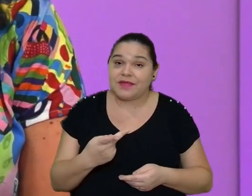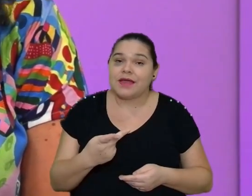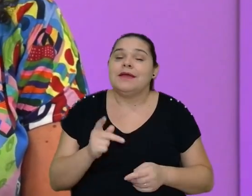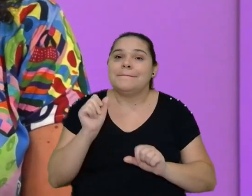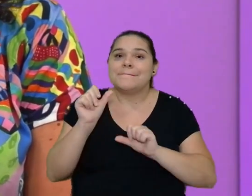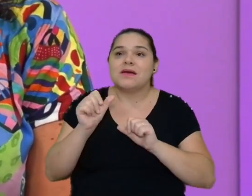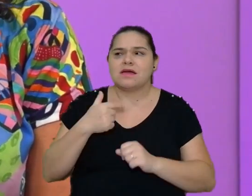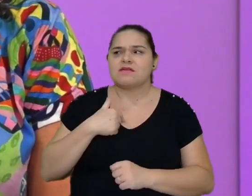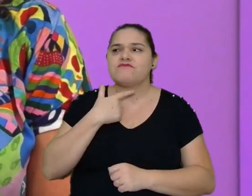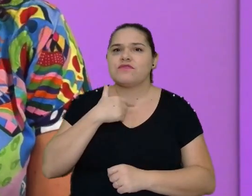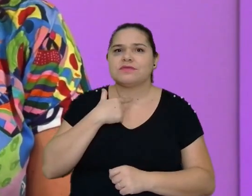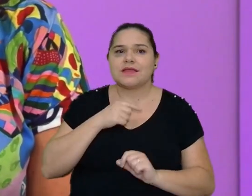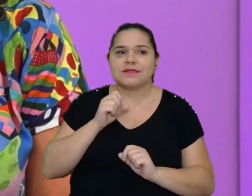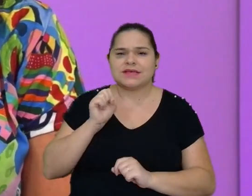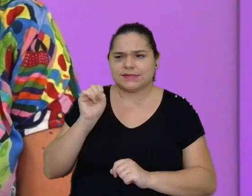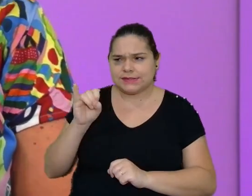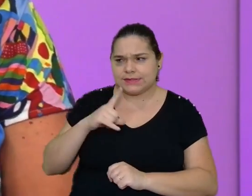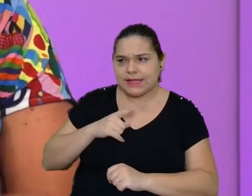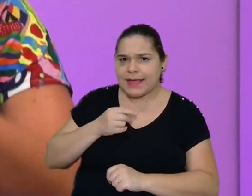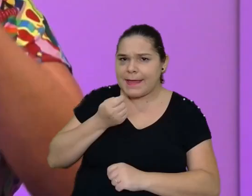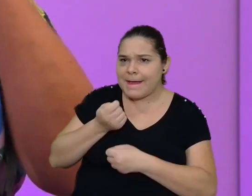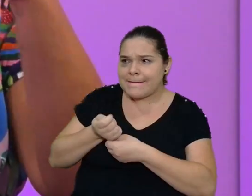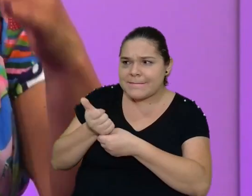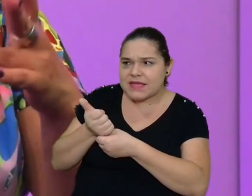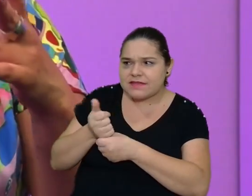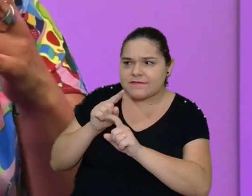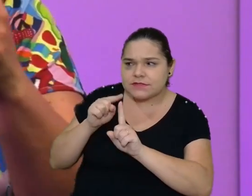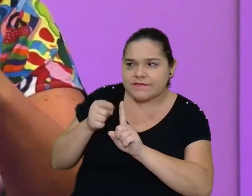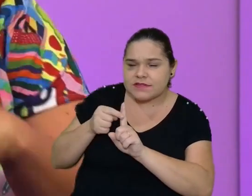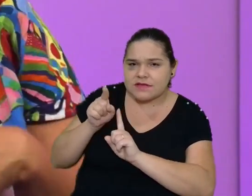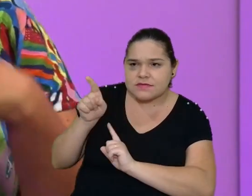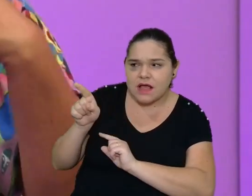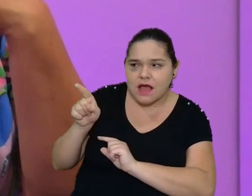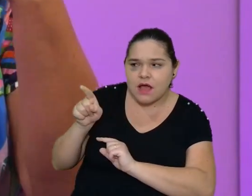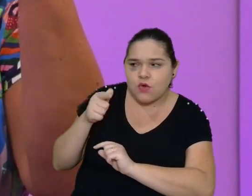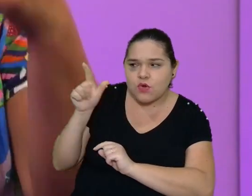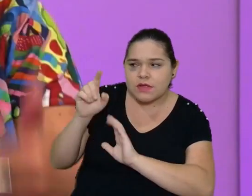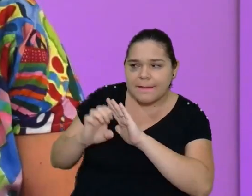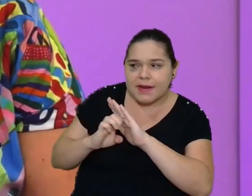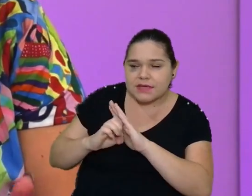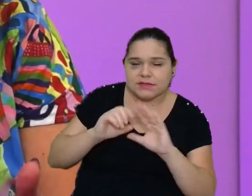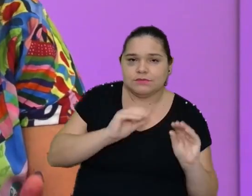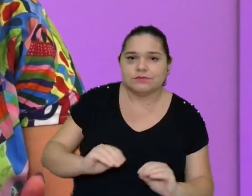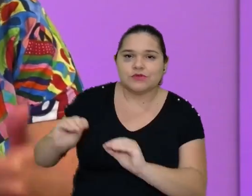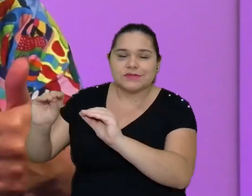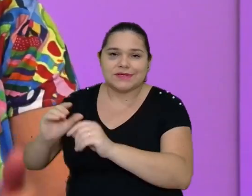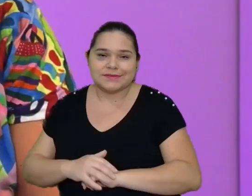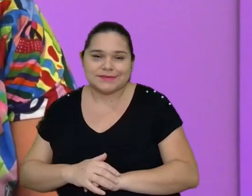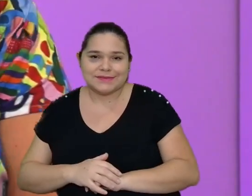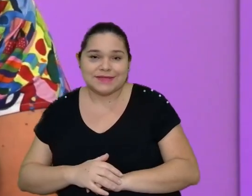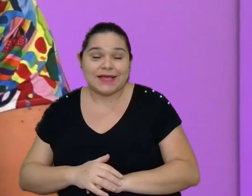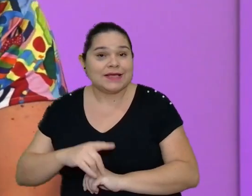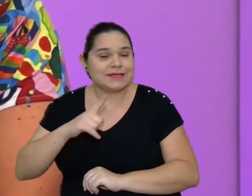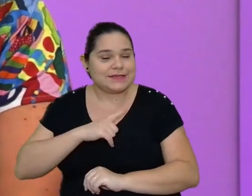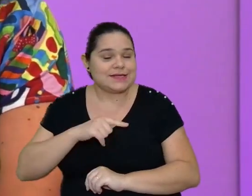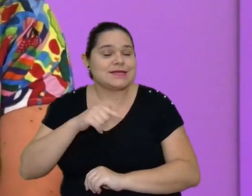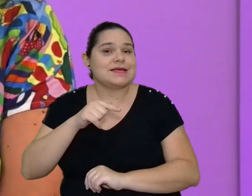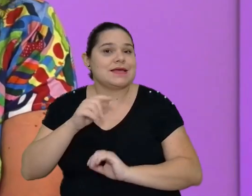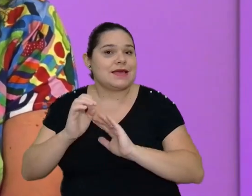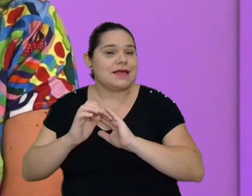empresa se tivesse um benefício de fertilidade. 77% se dizem que mantém na empresa por isso.